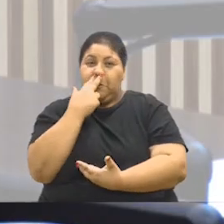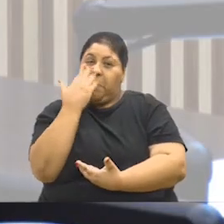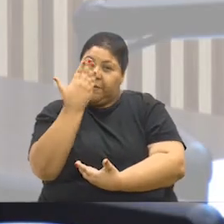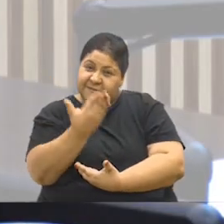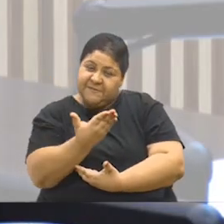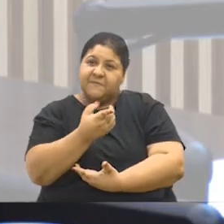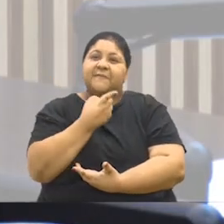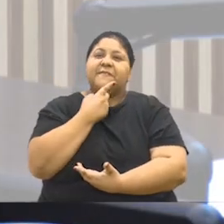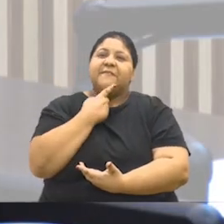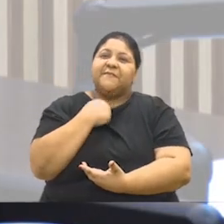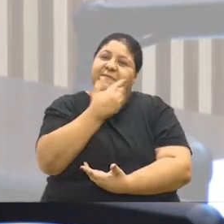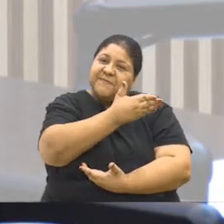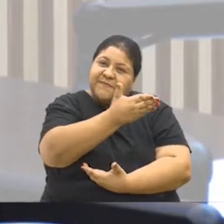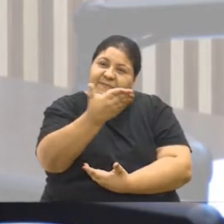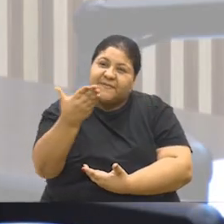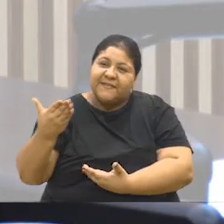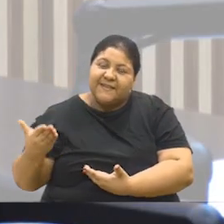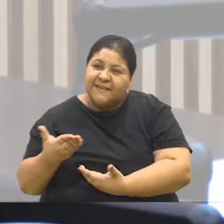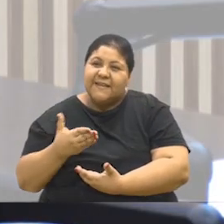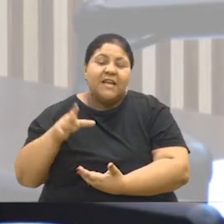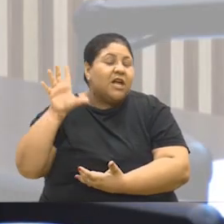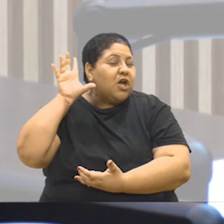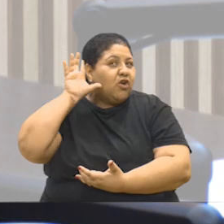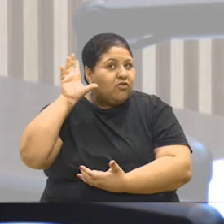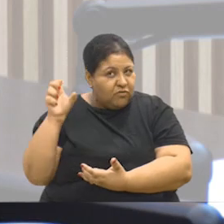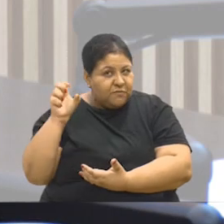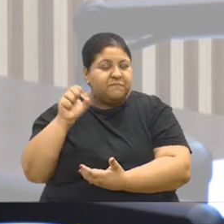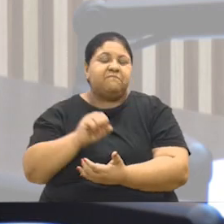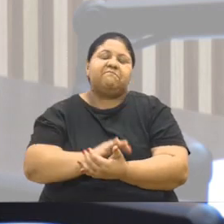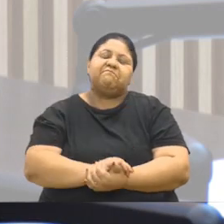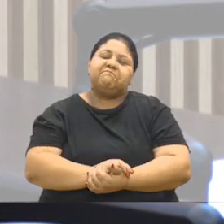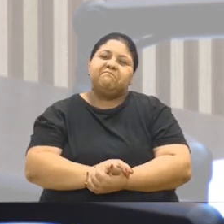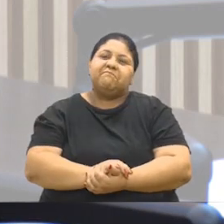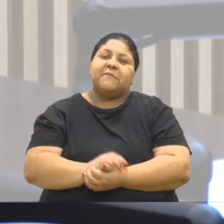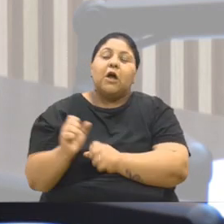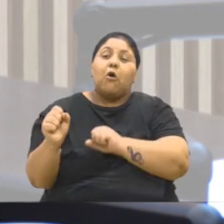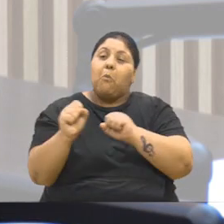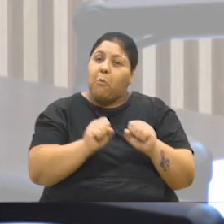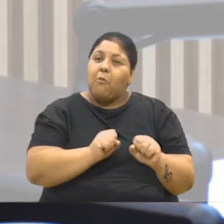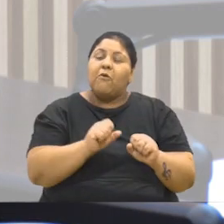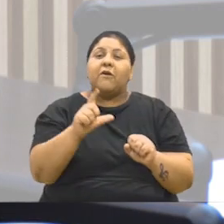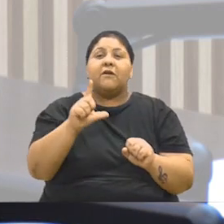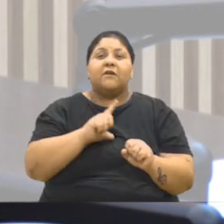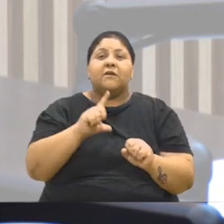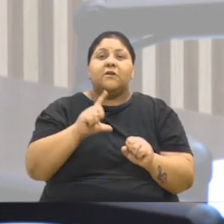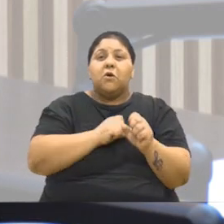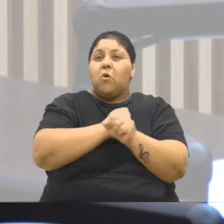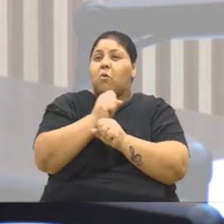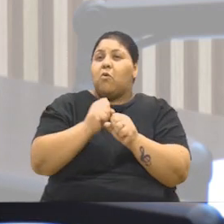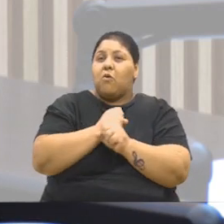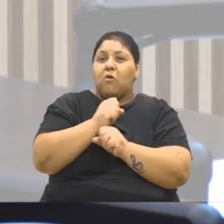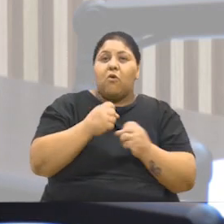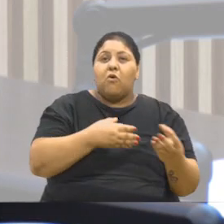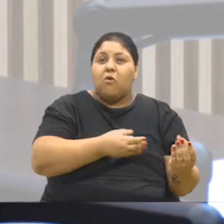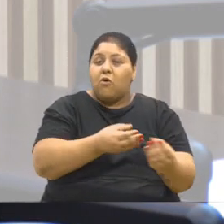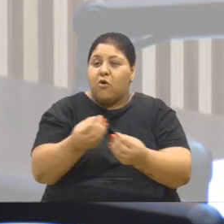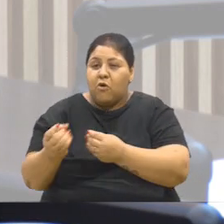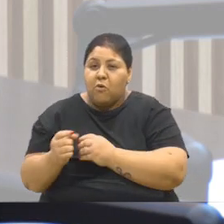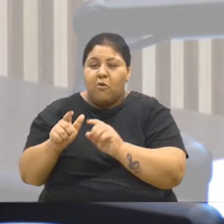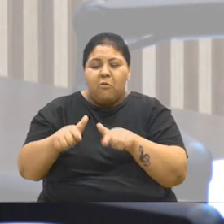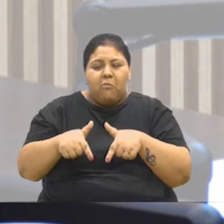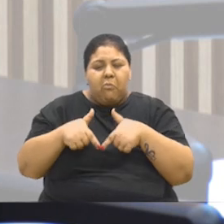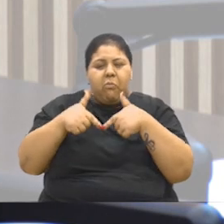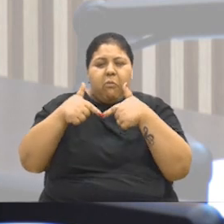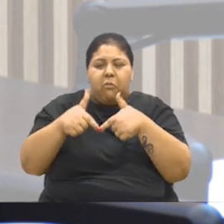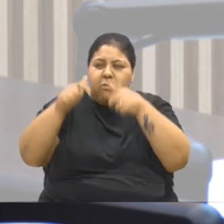Rafa. Eu desejo mesmo a ti e desejo a todos que nos escutam que realmente, possam ter um ano infinito